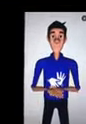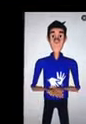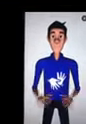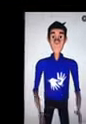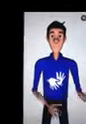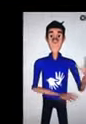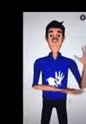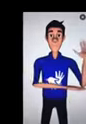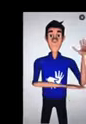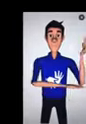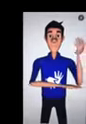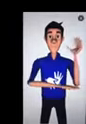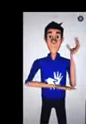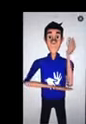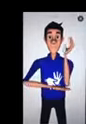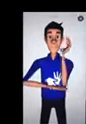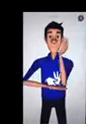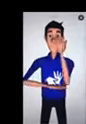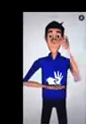terminar.